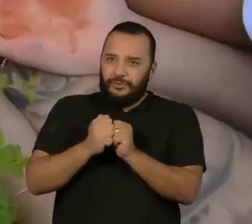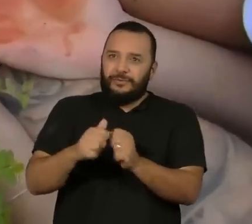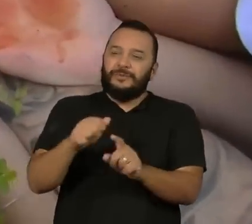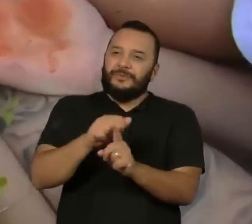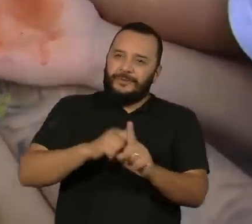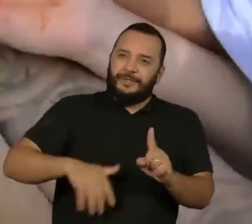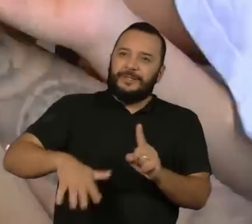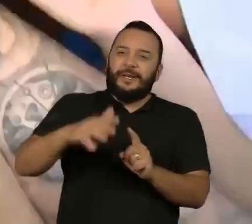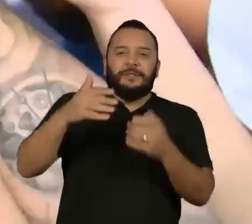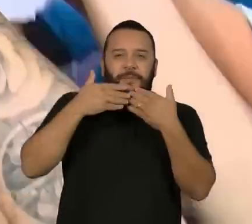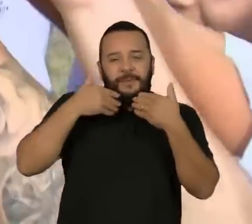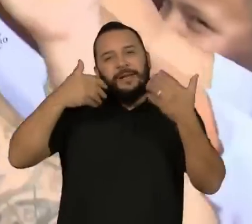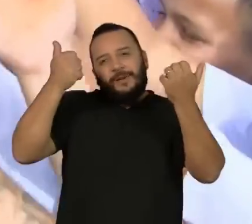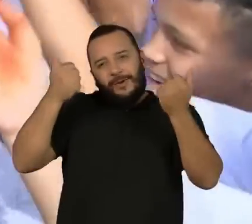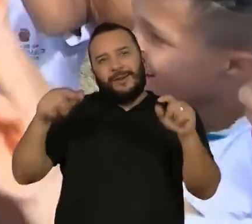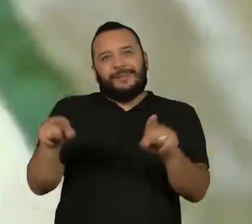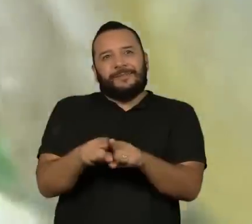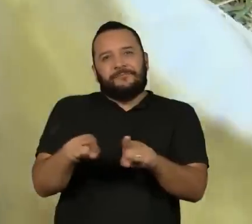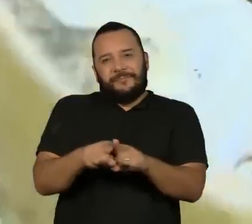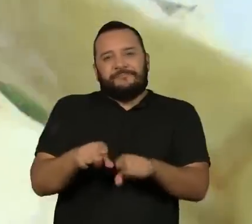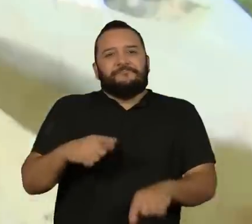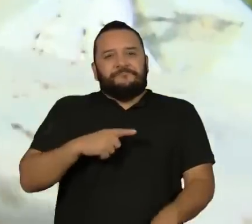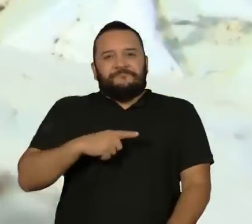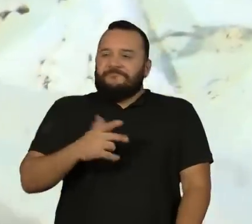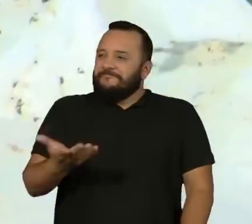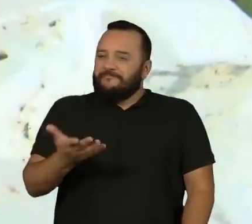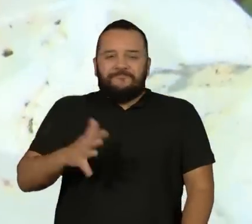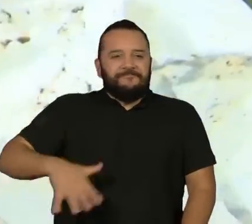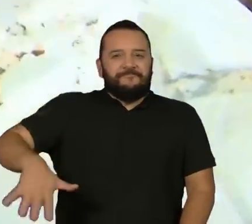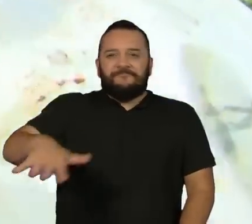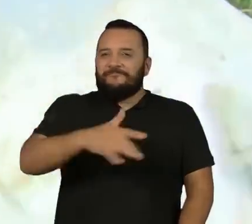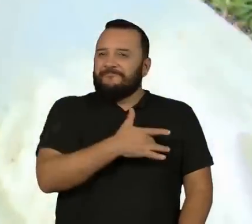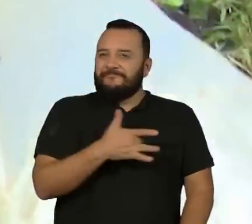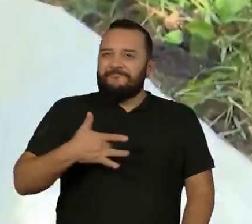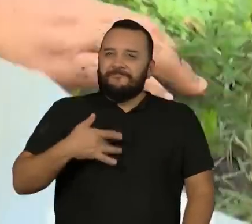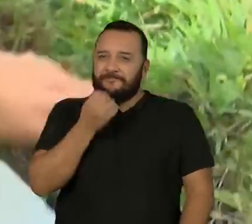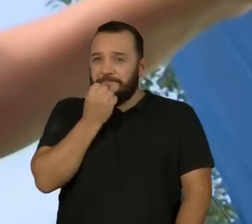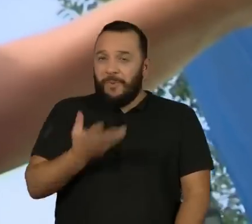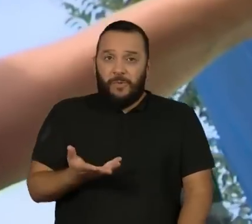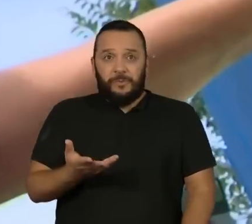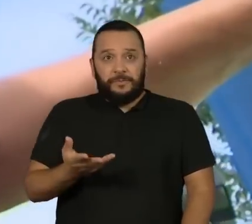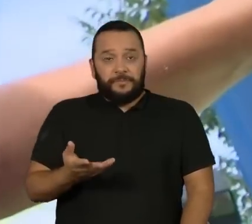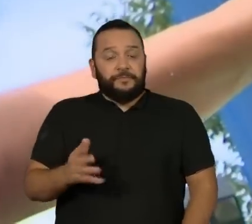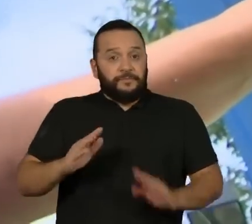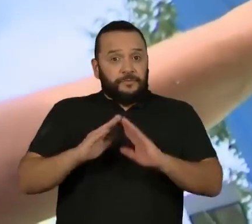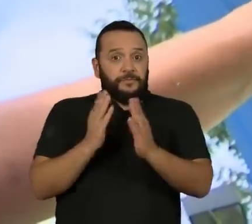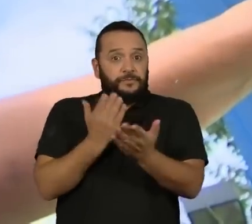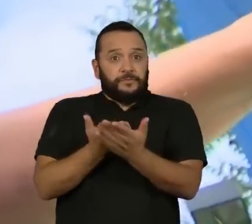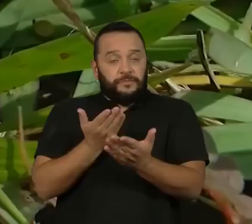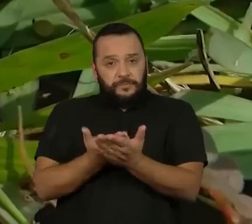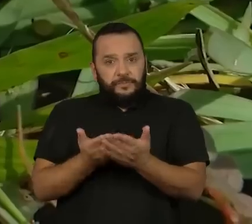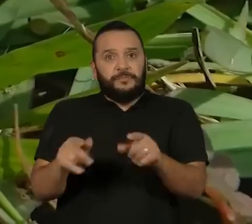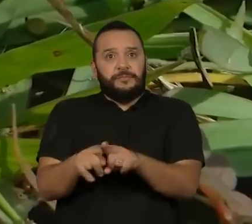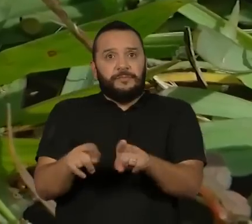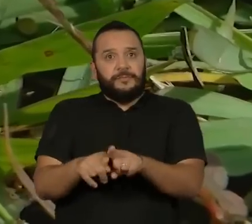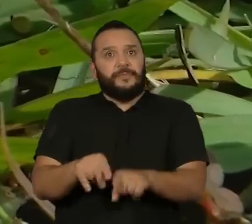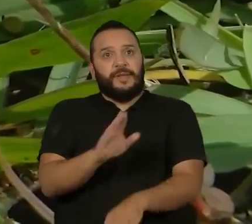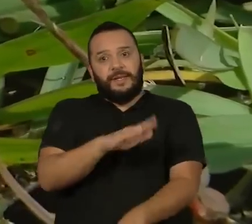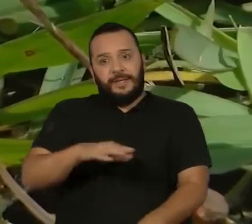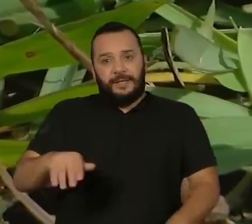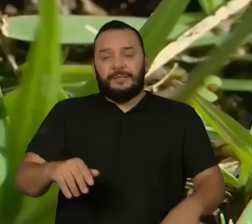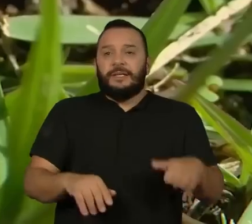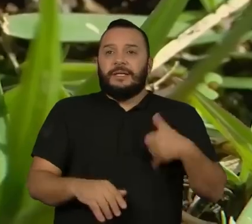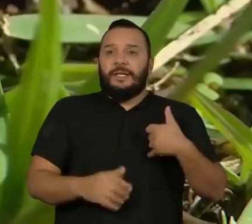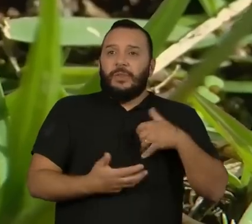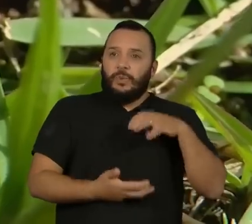um espaço melhor e mais saudável. O processo interacional que a escola pode fazer das crianças com os idosos é uma questão de